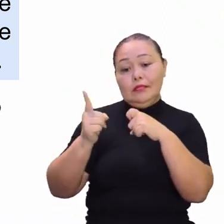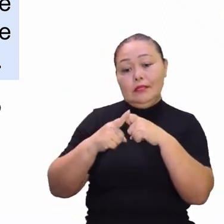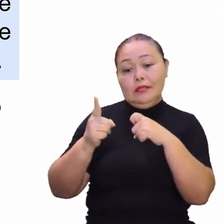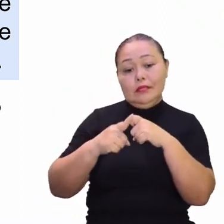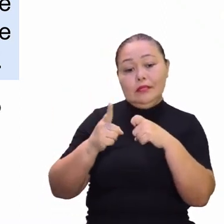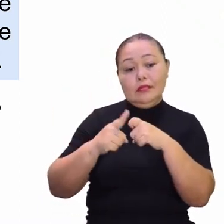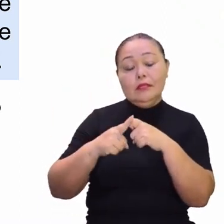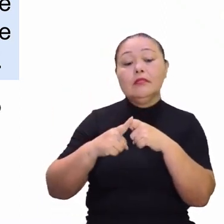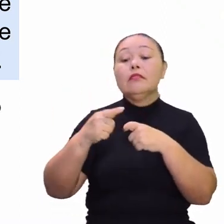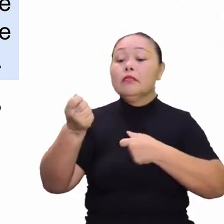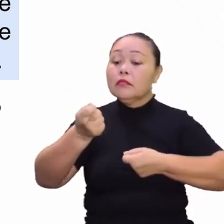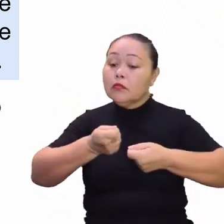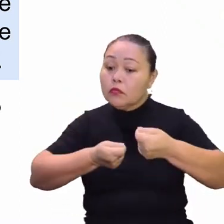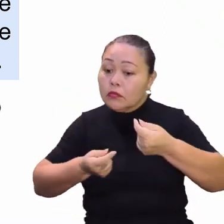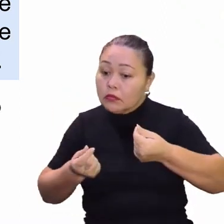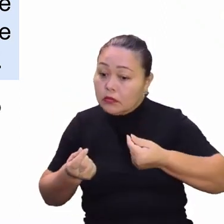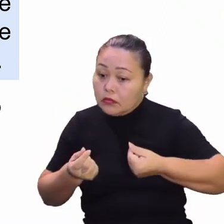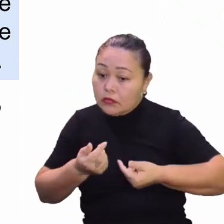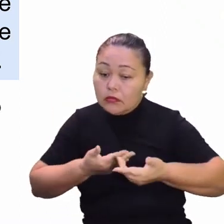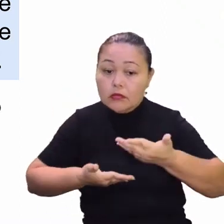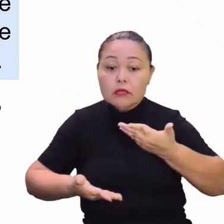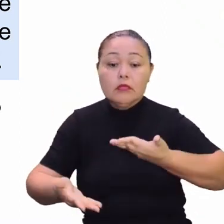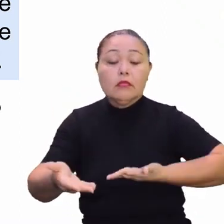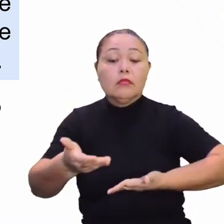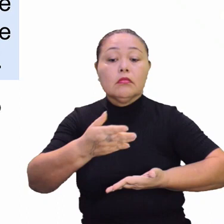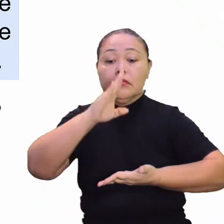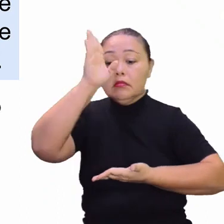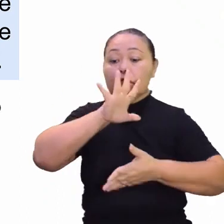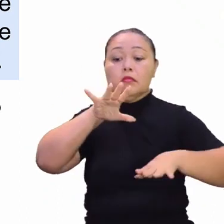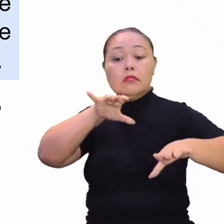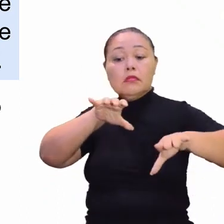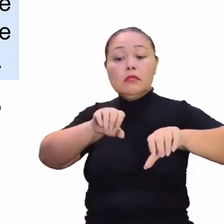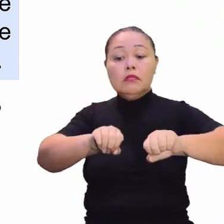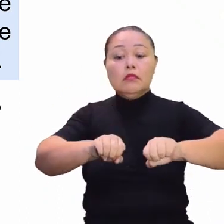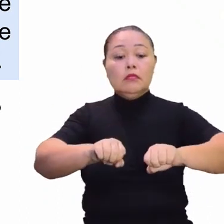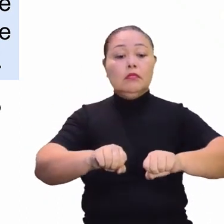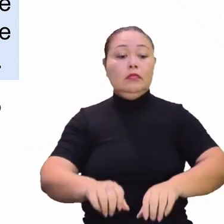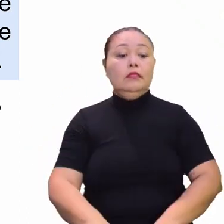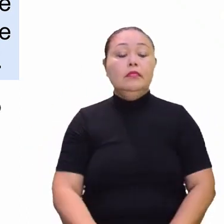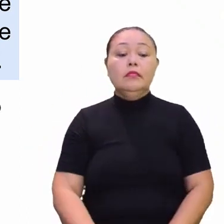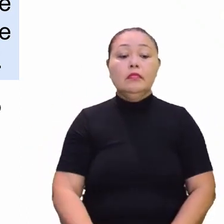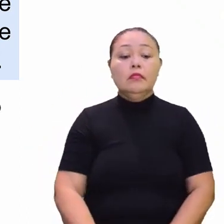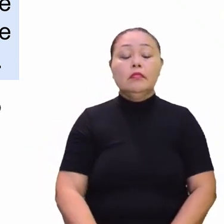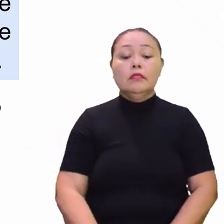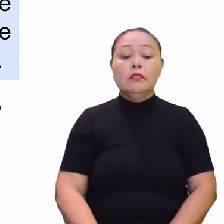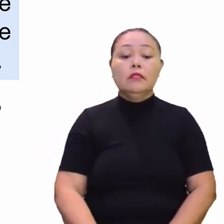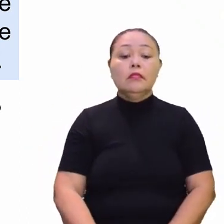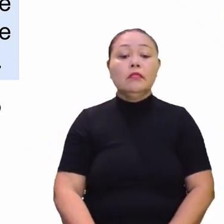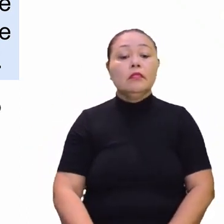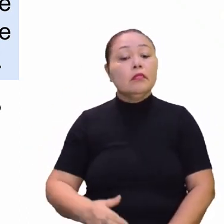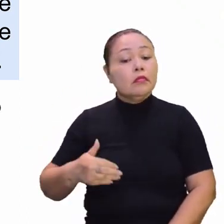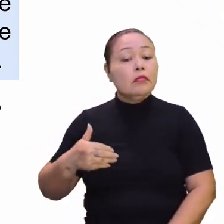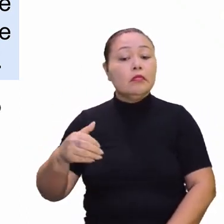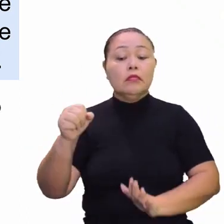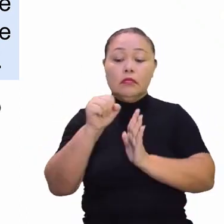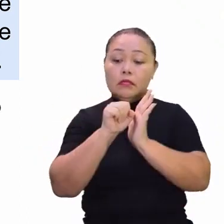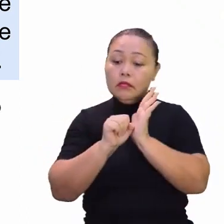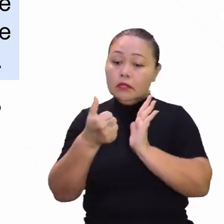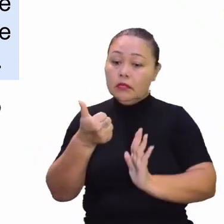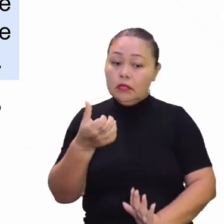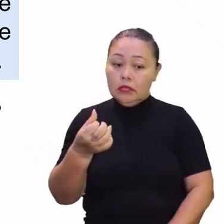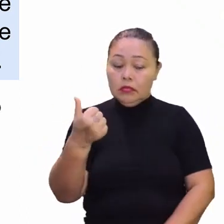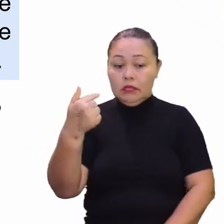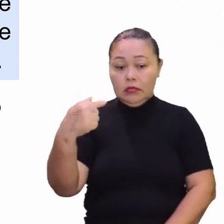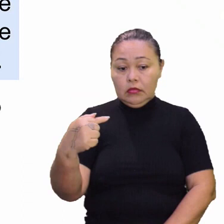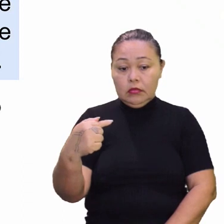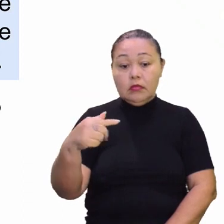foram comercializadas na época do Brasil colônia, a partir do século XVI